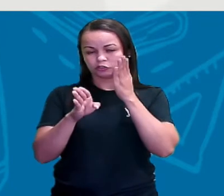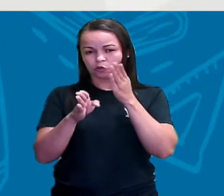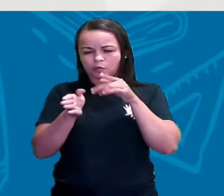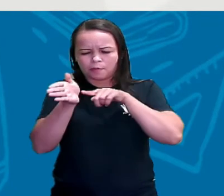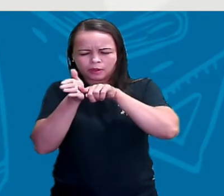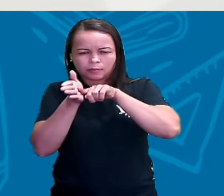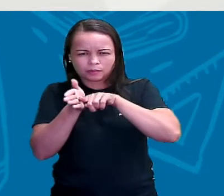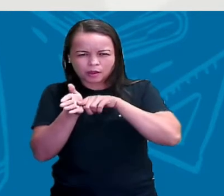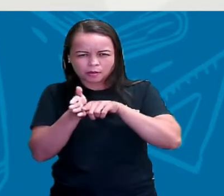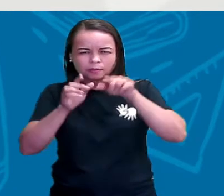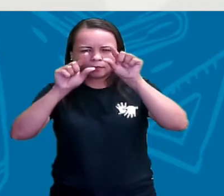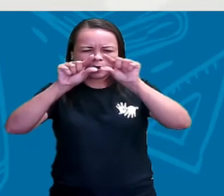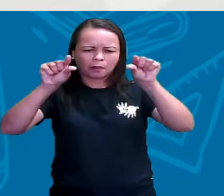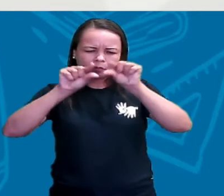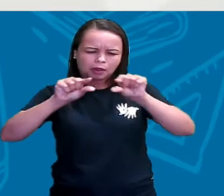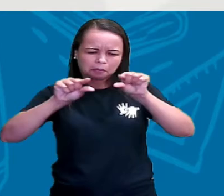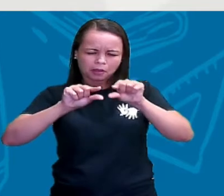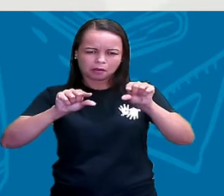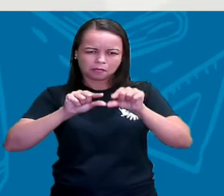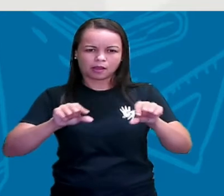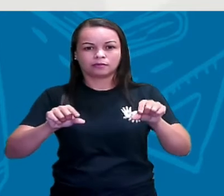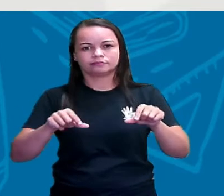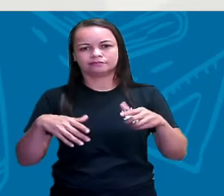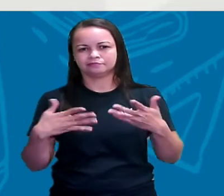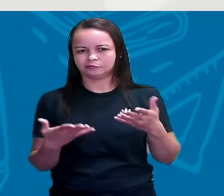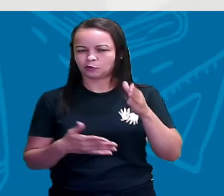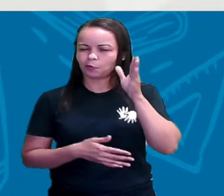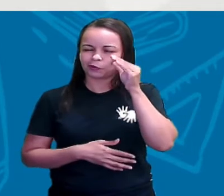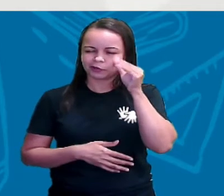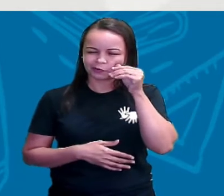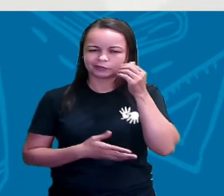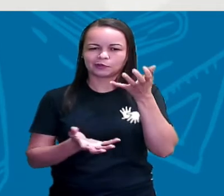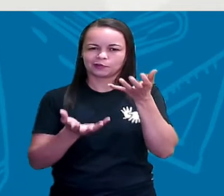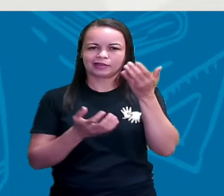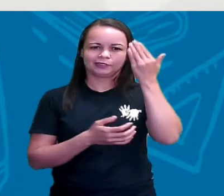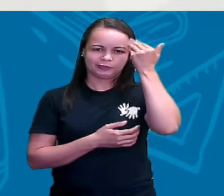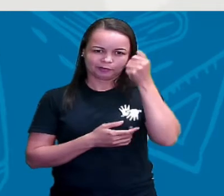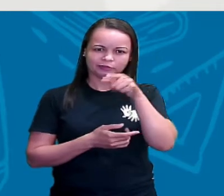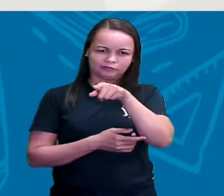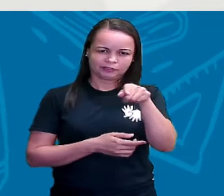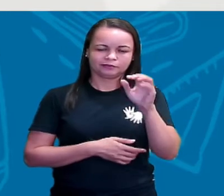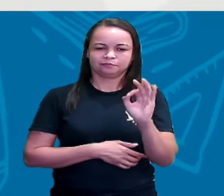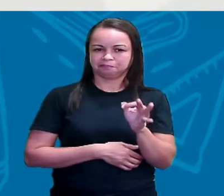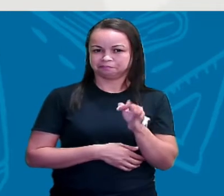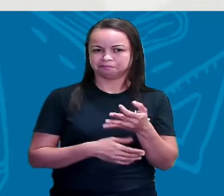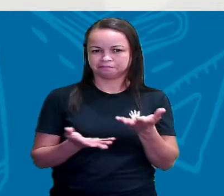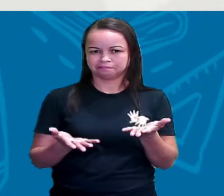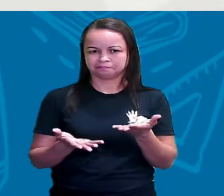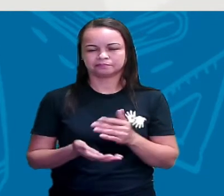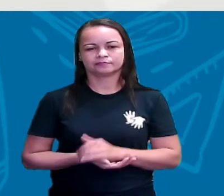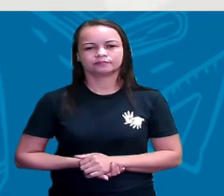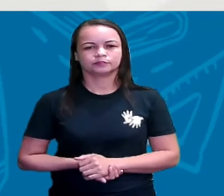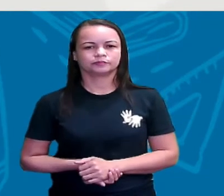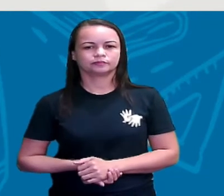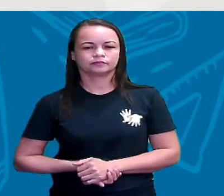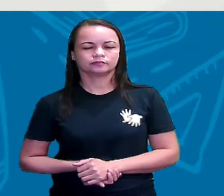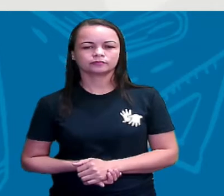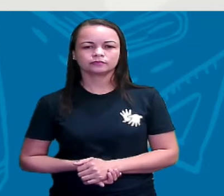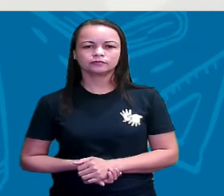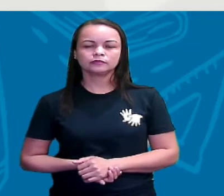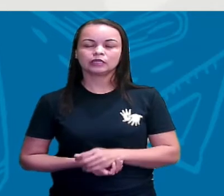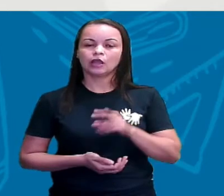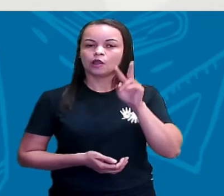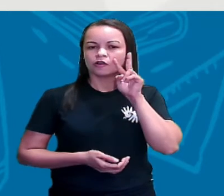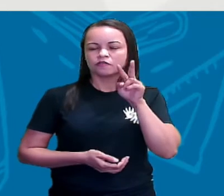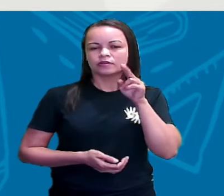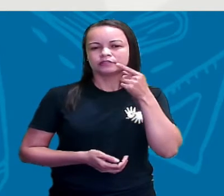análise frase por frase? Tô curiosa. Quero saber também. E aí, vamos saber? Vamos ver se você aí